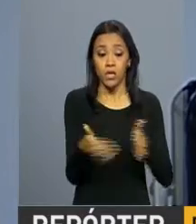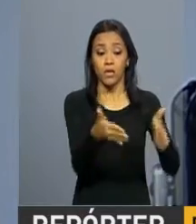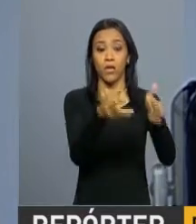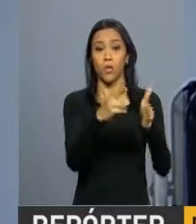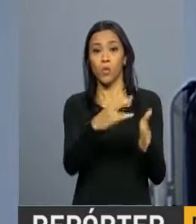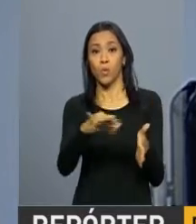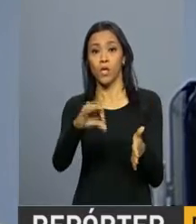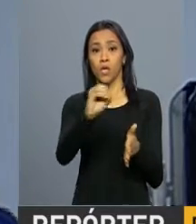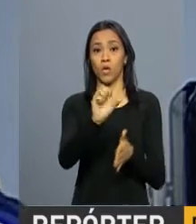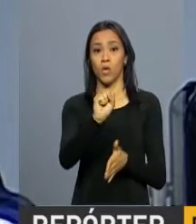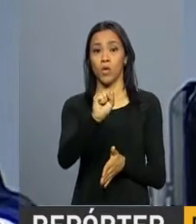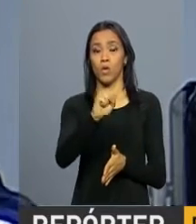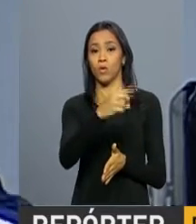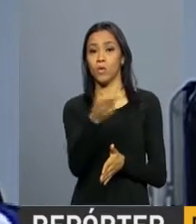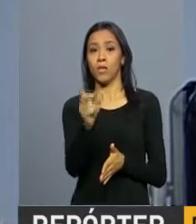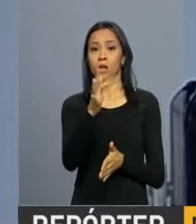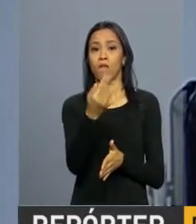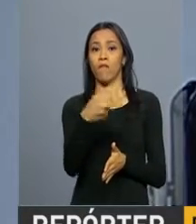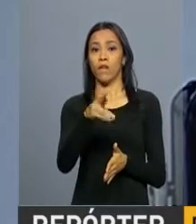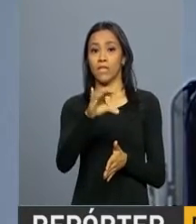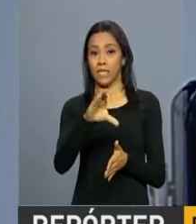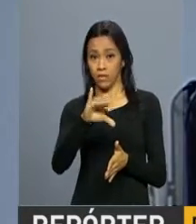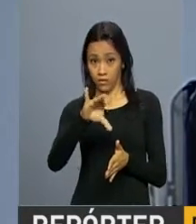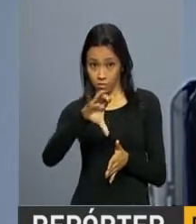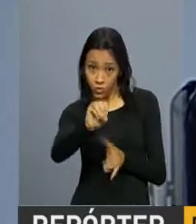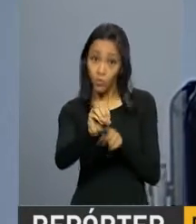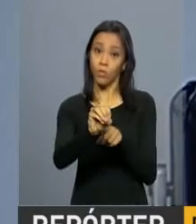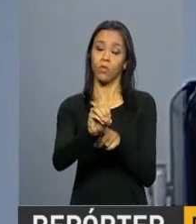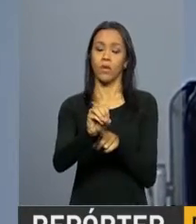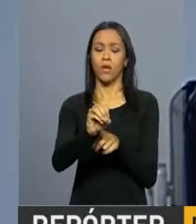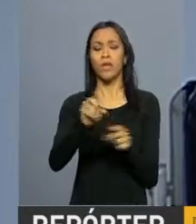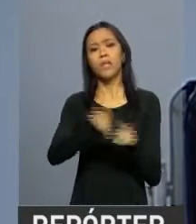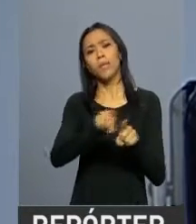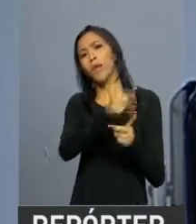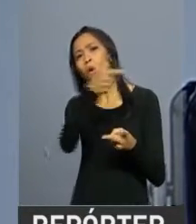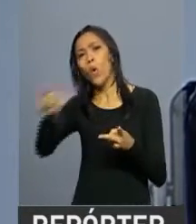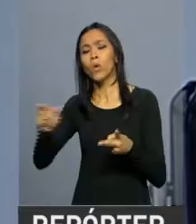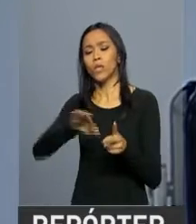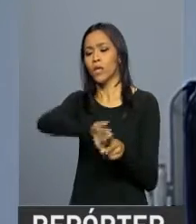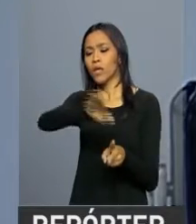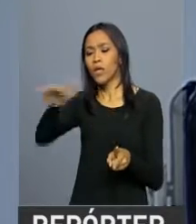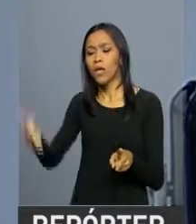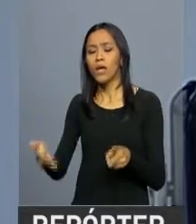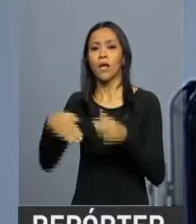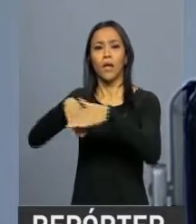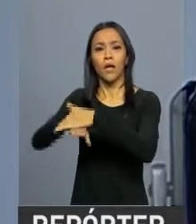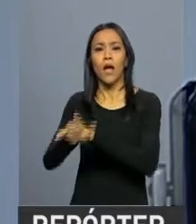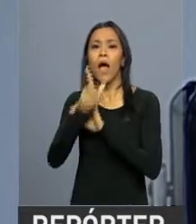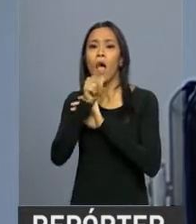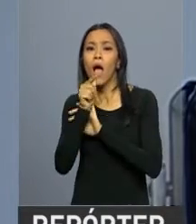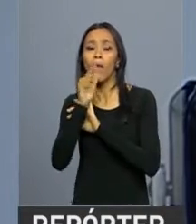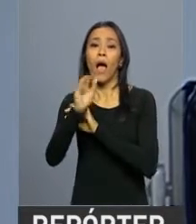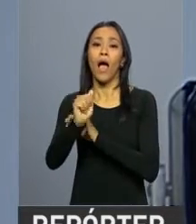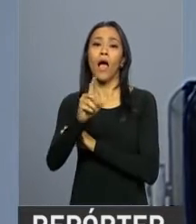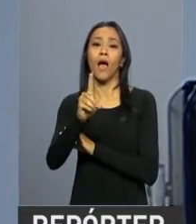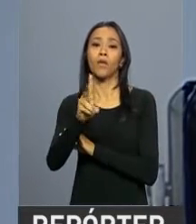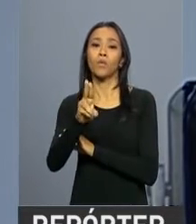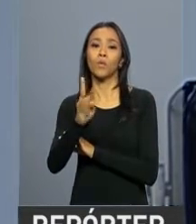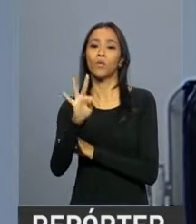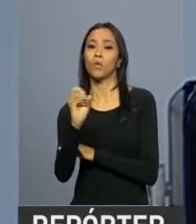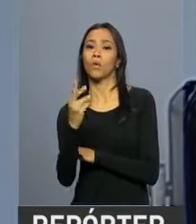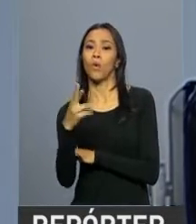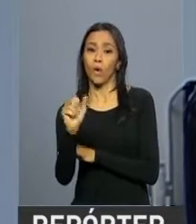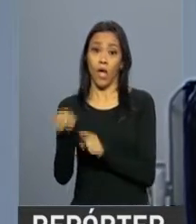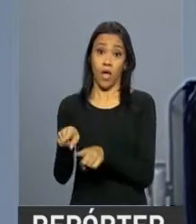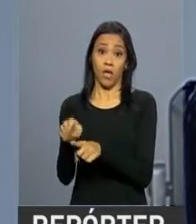São Francisco e as adutoras do Nordeste, que enfrentam a seca gravíssima. Portanto, essas obras serão